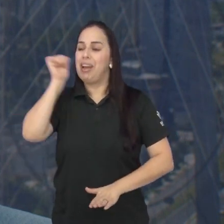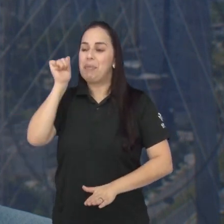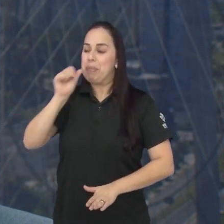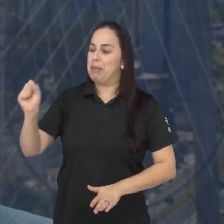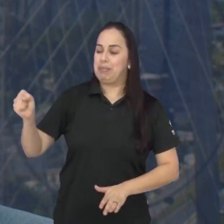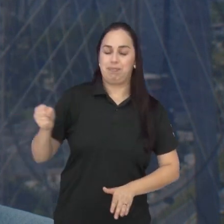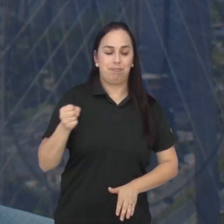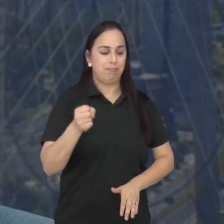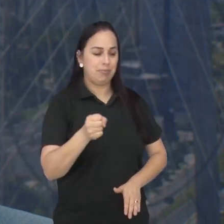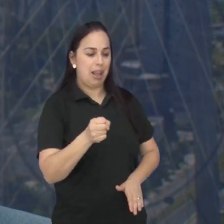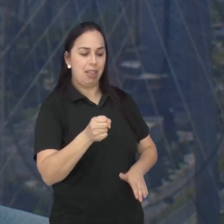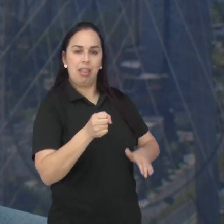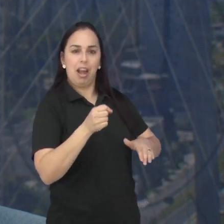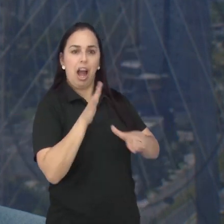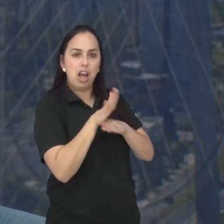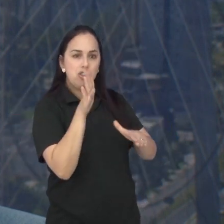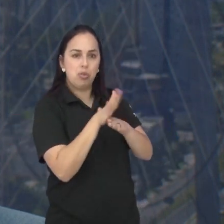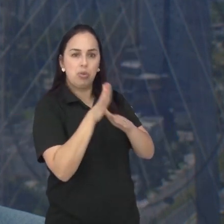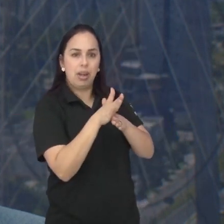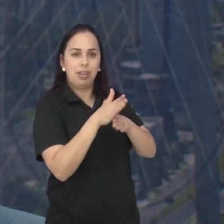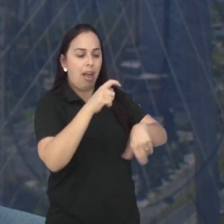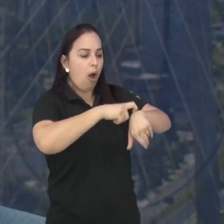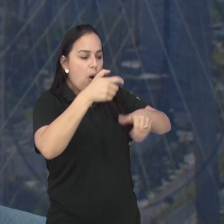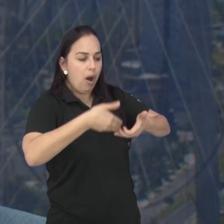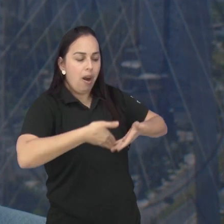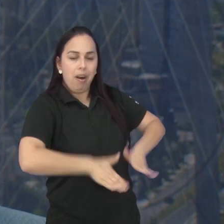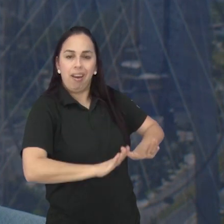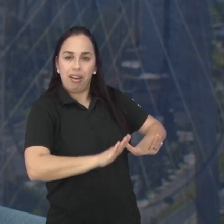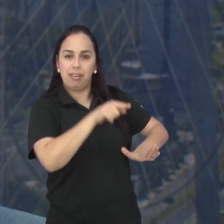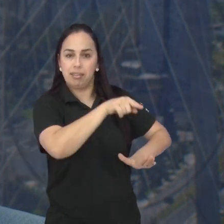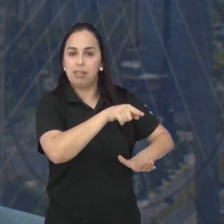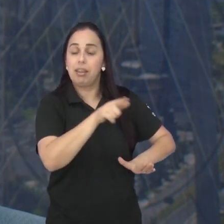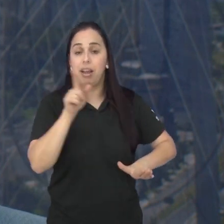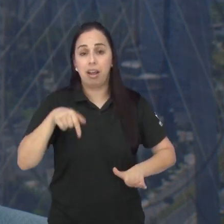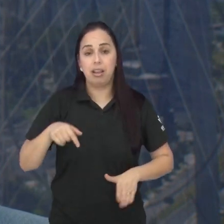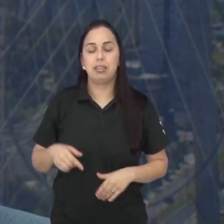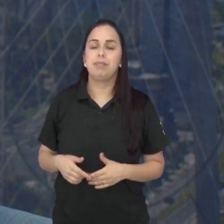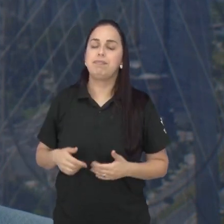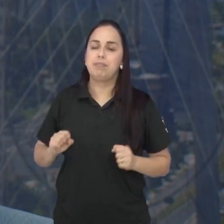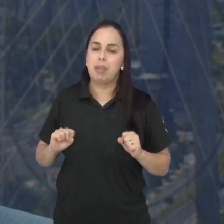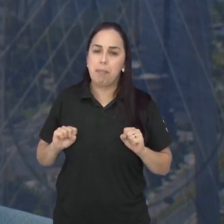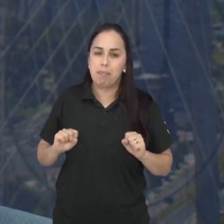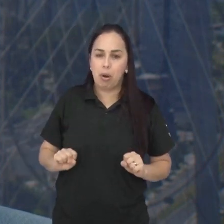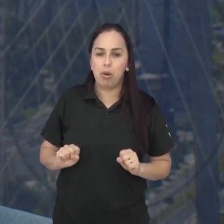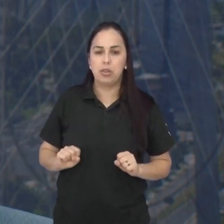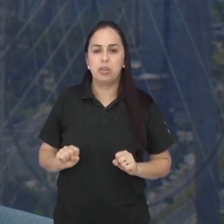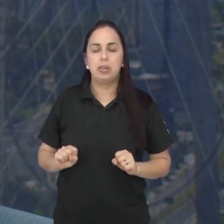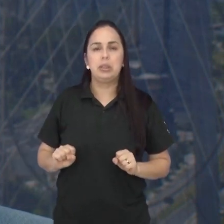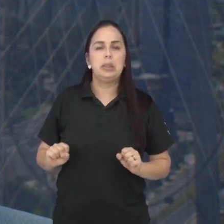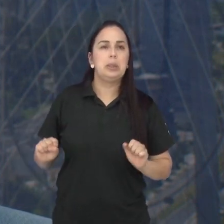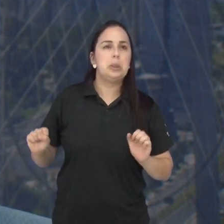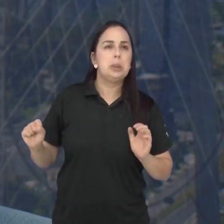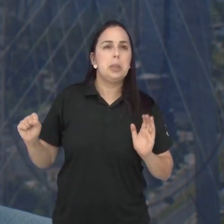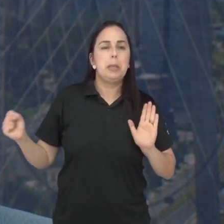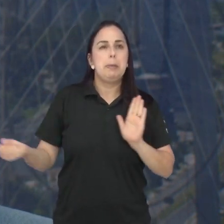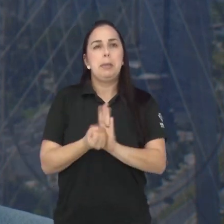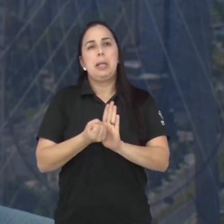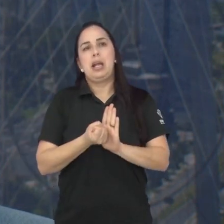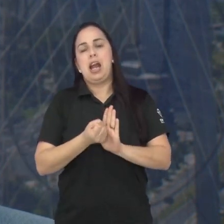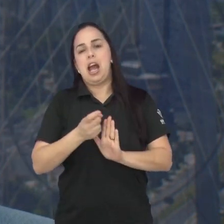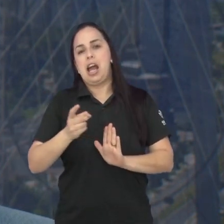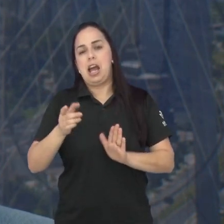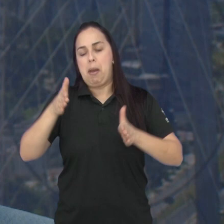das mulheres que se ajudam, né? Então, eu acho que a gente pode fazer uma marcação aí histórica, de